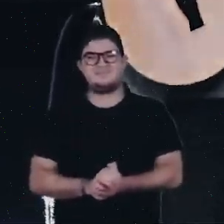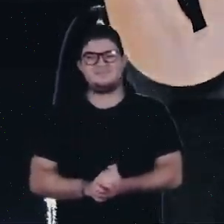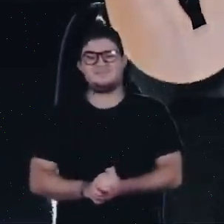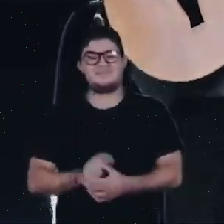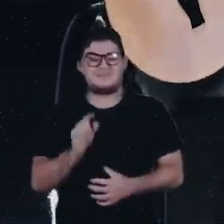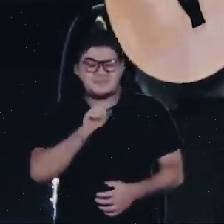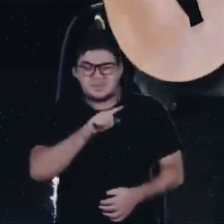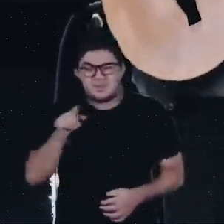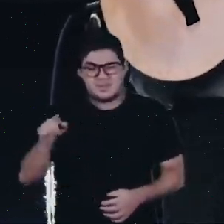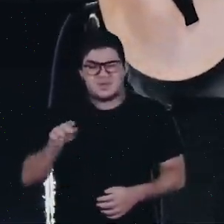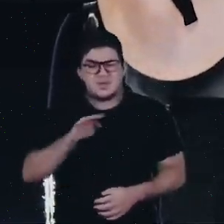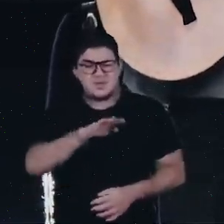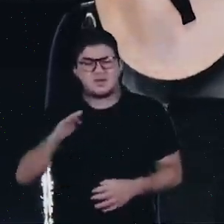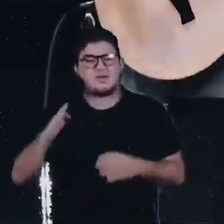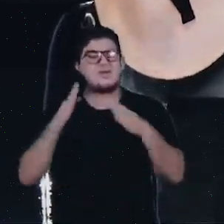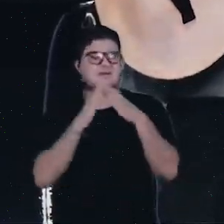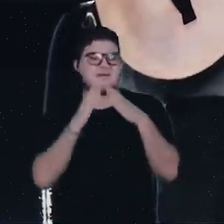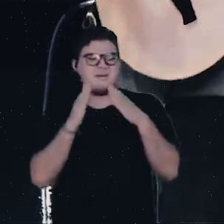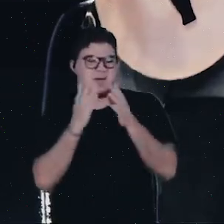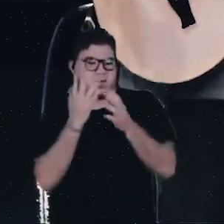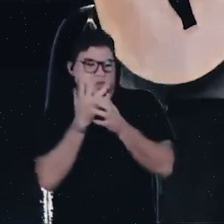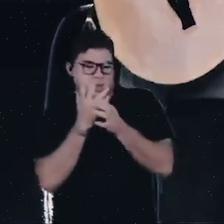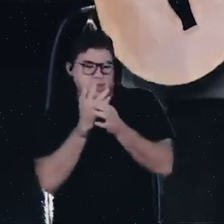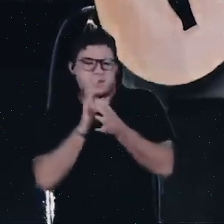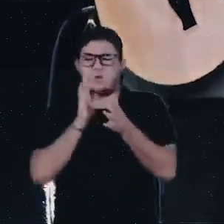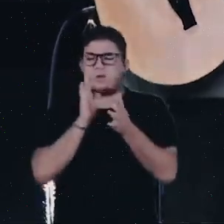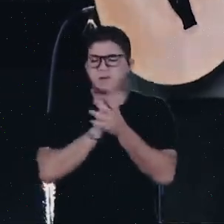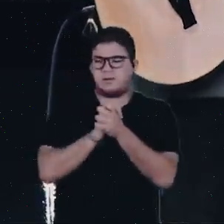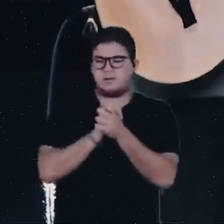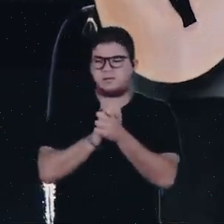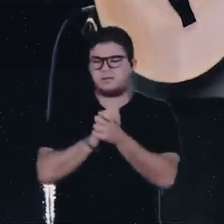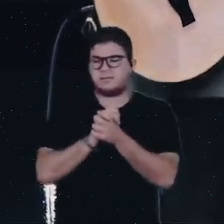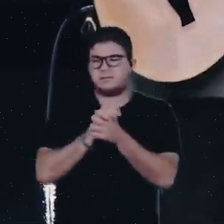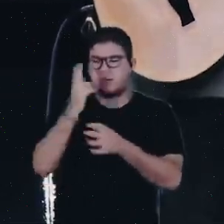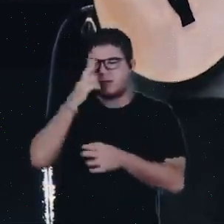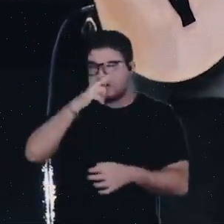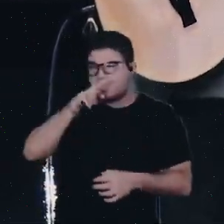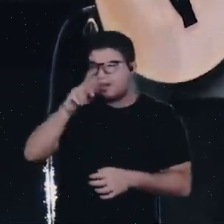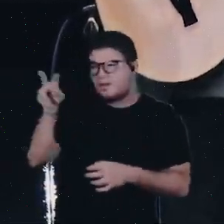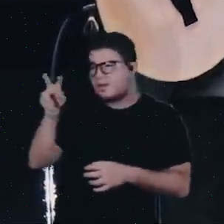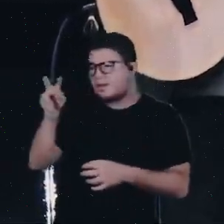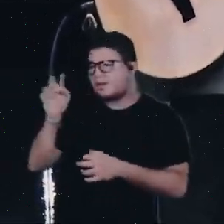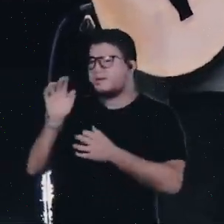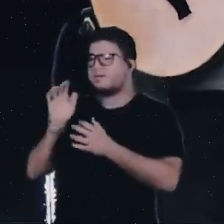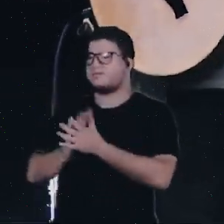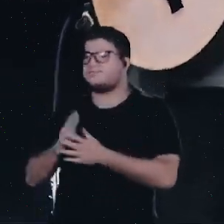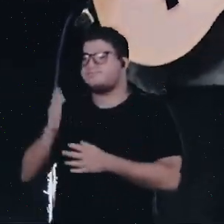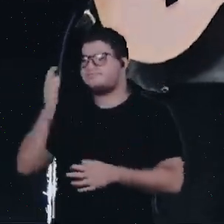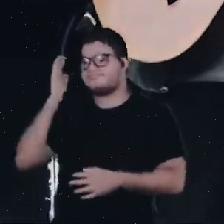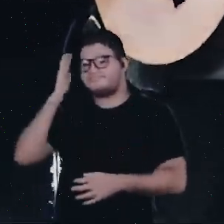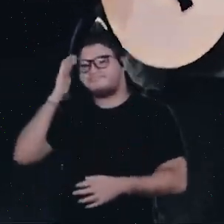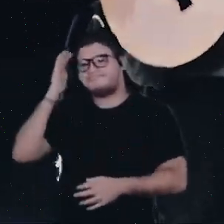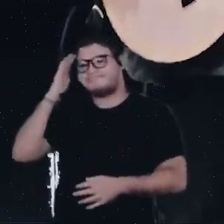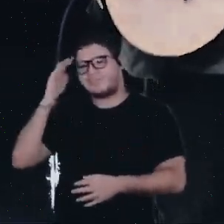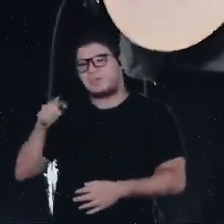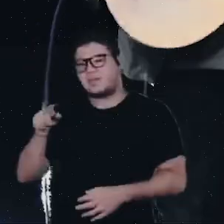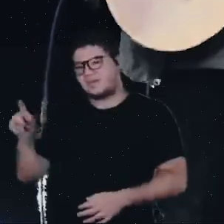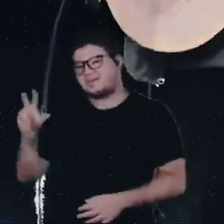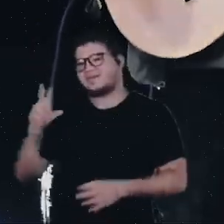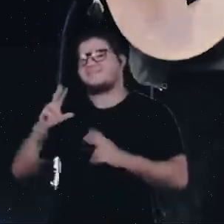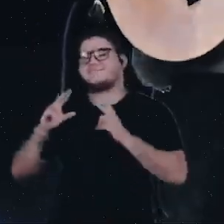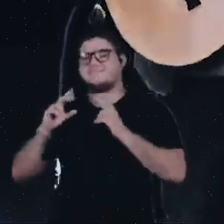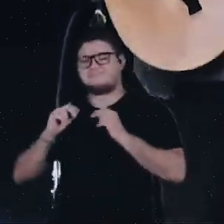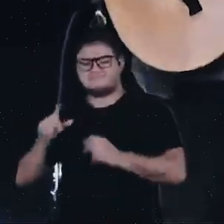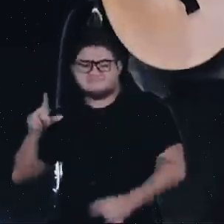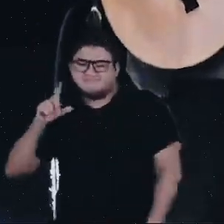Quem aqui, quando casa, não fica feliz de olhar para sua esposa e entender que ela te escolheu ou que você a